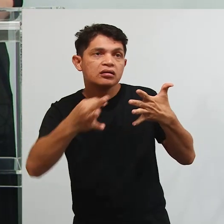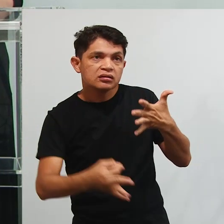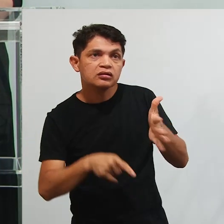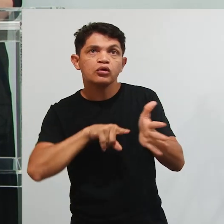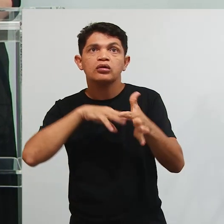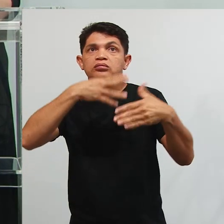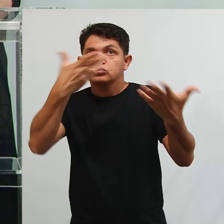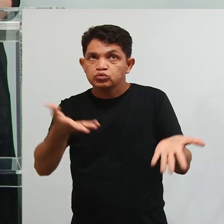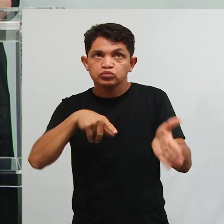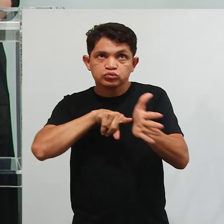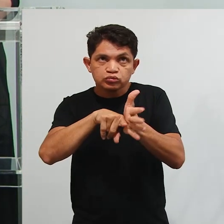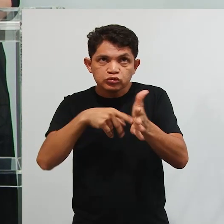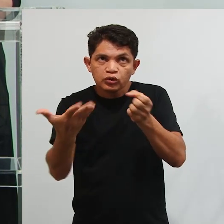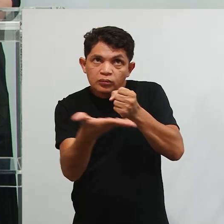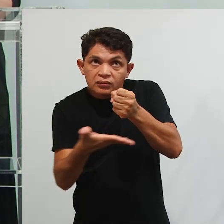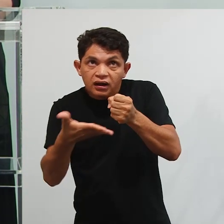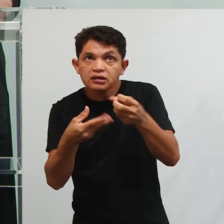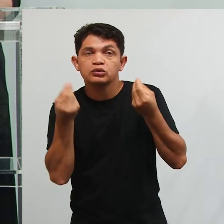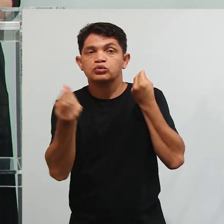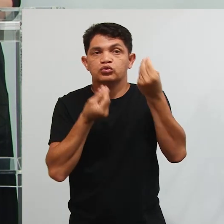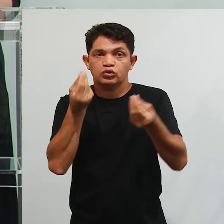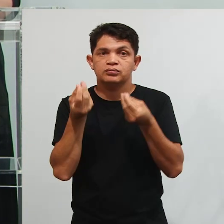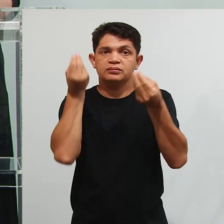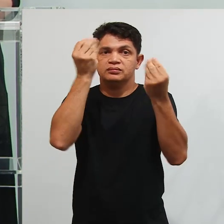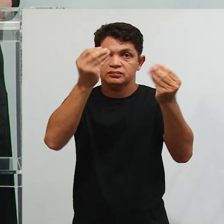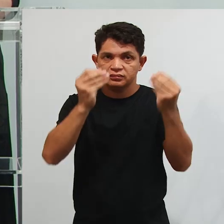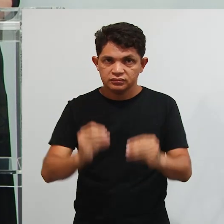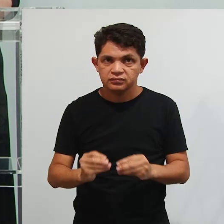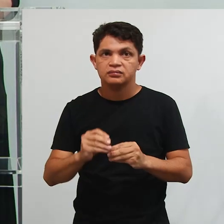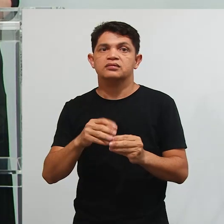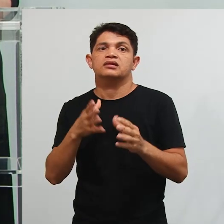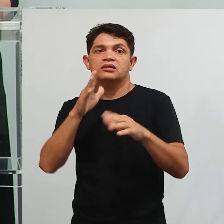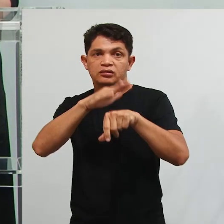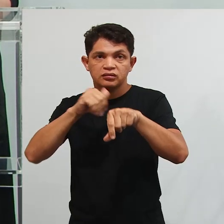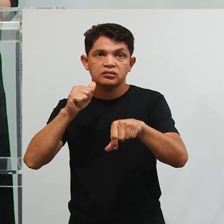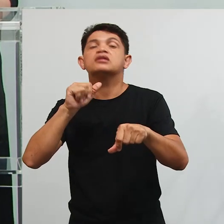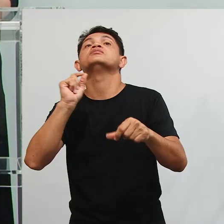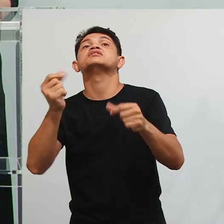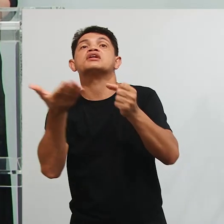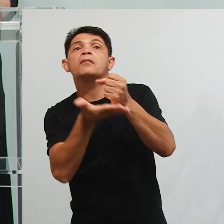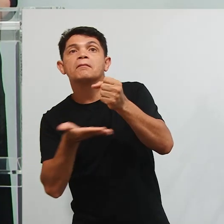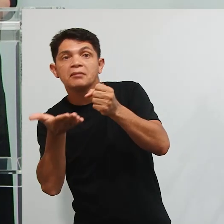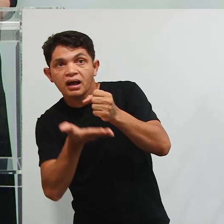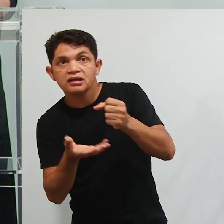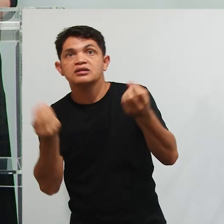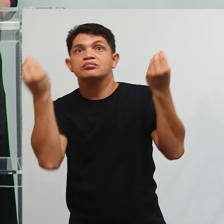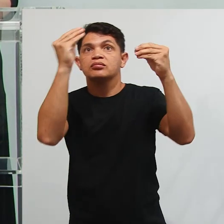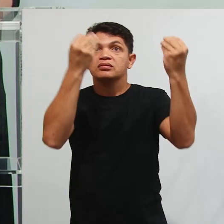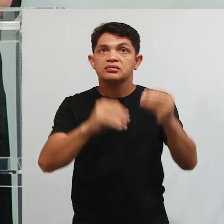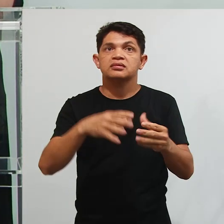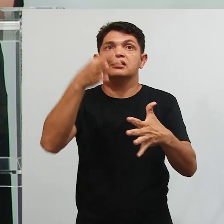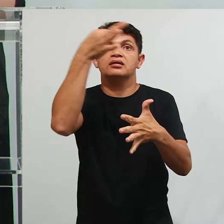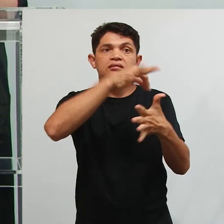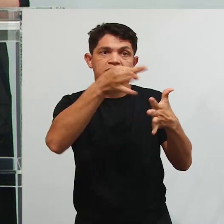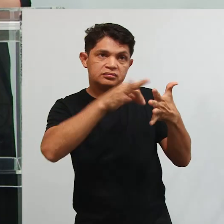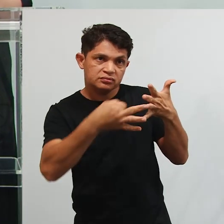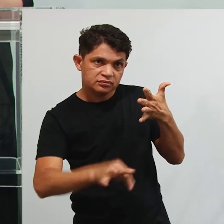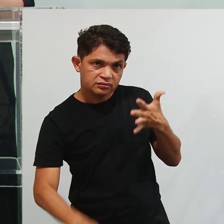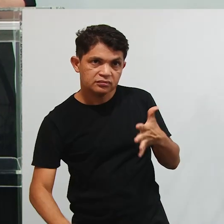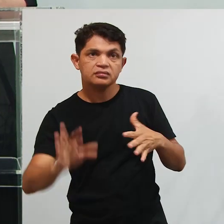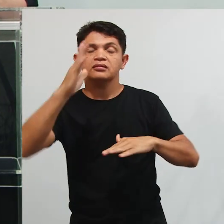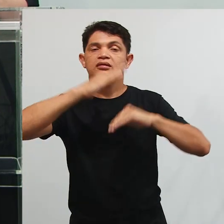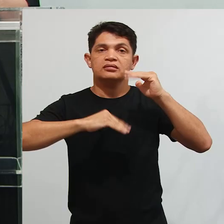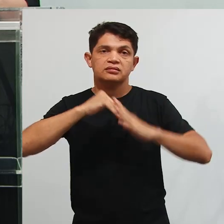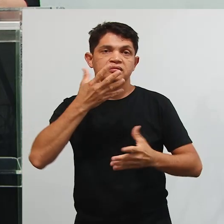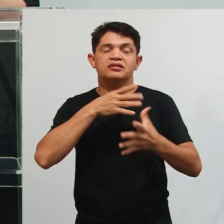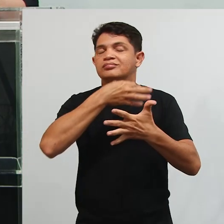essas pesquisas básicas que elas dão base Justamente por isso é chamado de básica para as pesquisas aplicadas porque você descobre uma